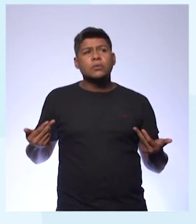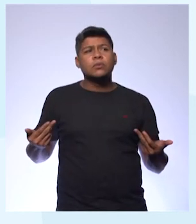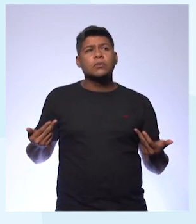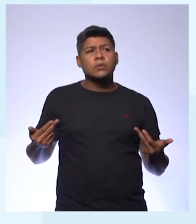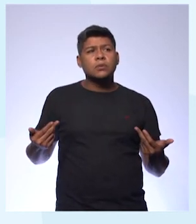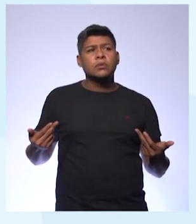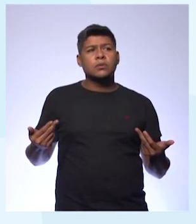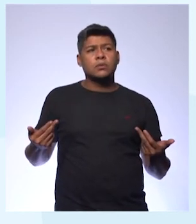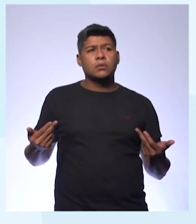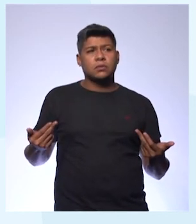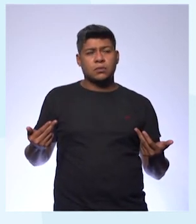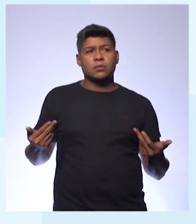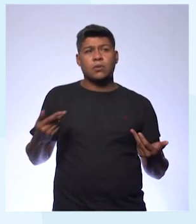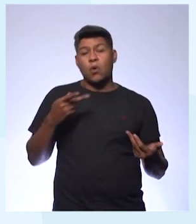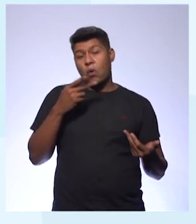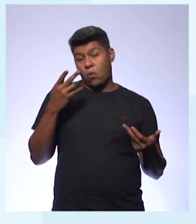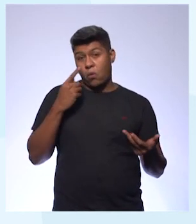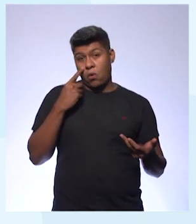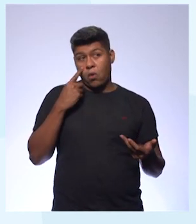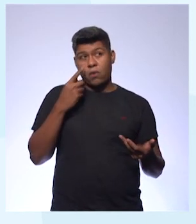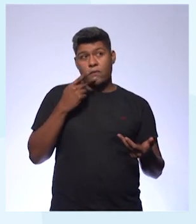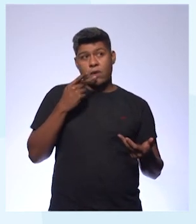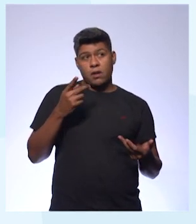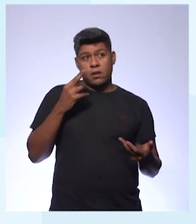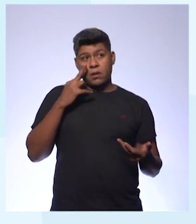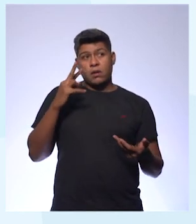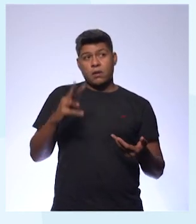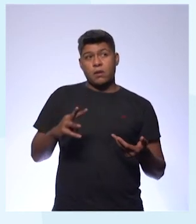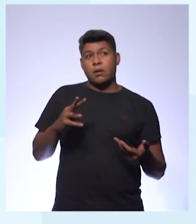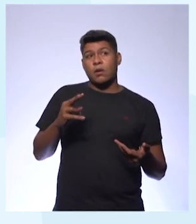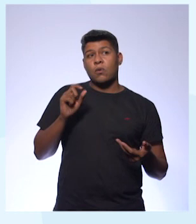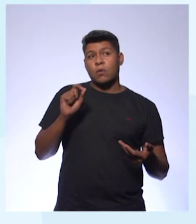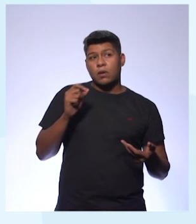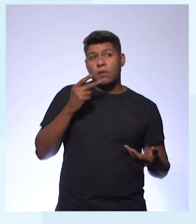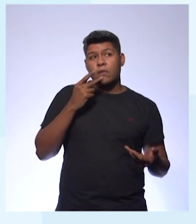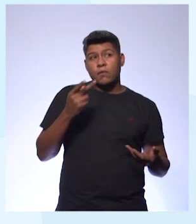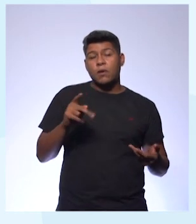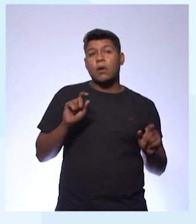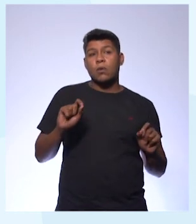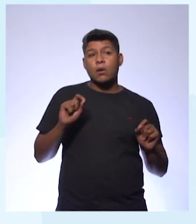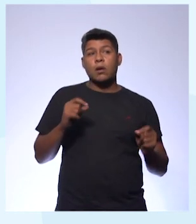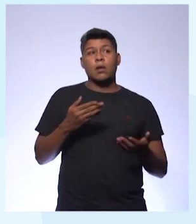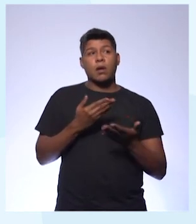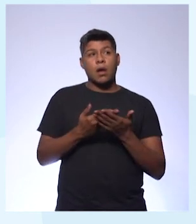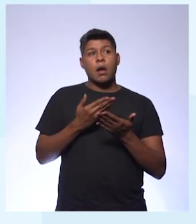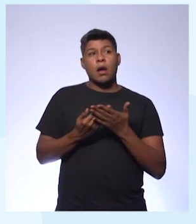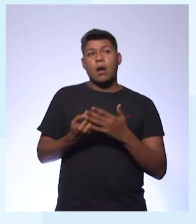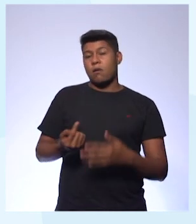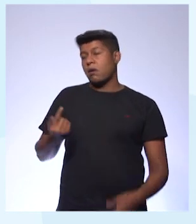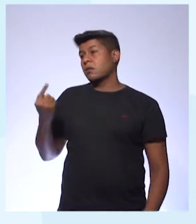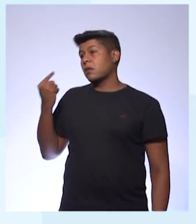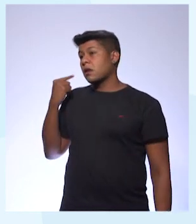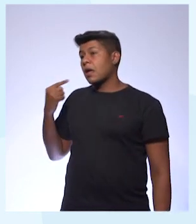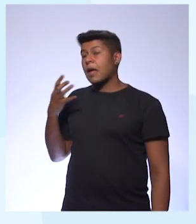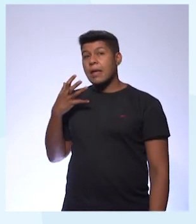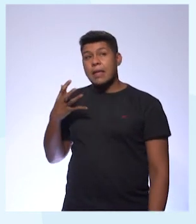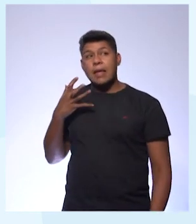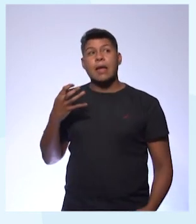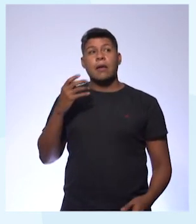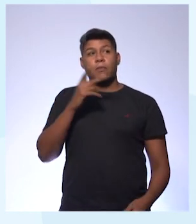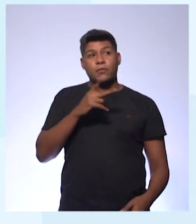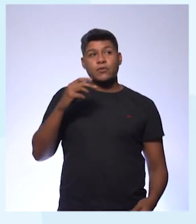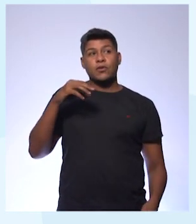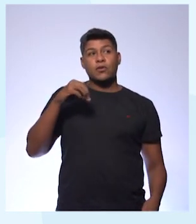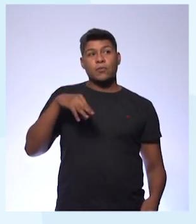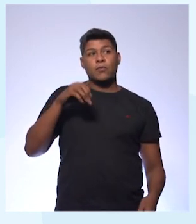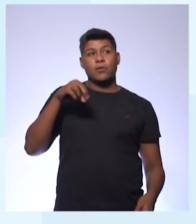Então, olha o que eles estão falando aqui. Eu estou vendo, André. Eles estão comentando sobre a aula anterior. Quem quer que a professora